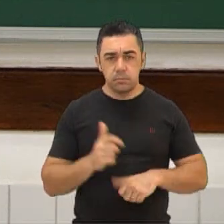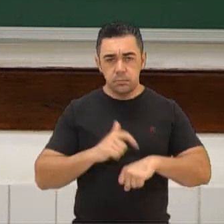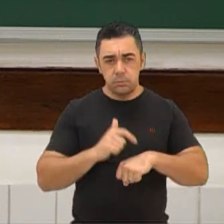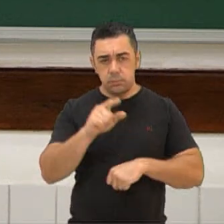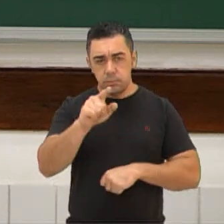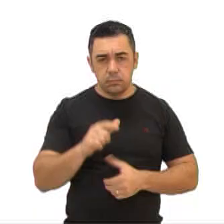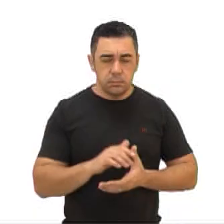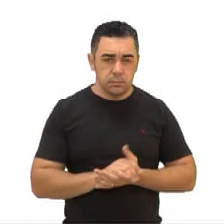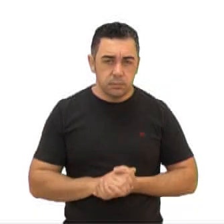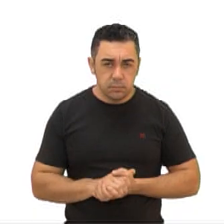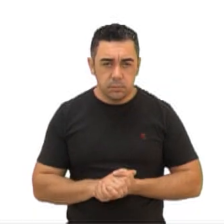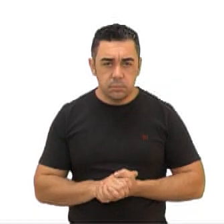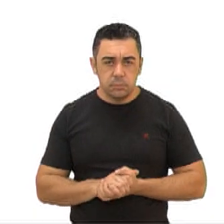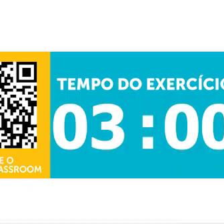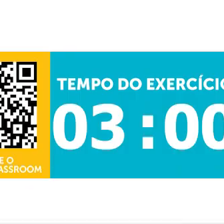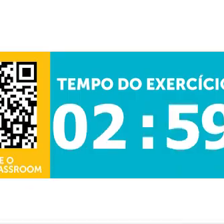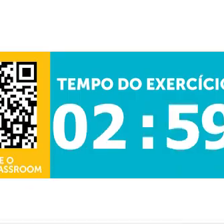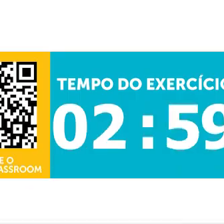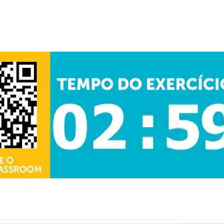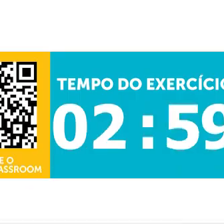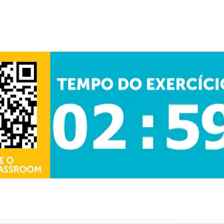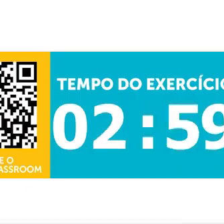Tempo para vocês identificarem o resultado.